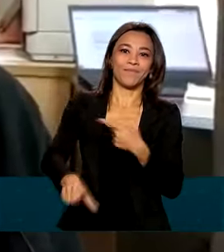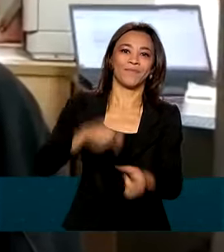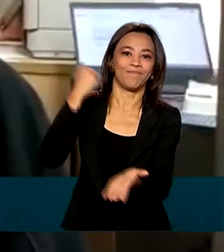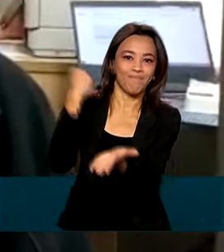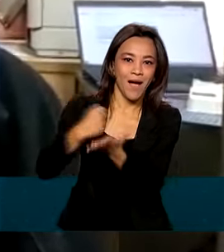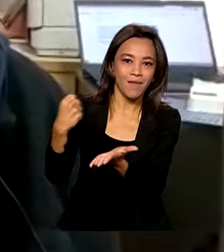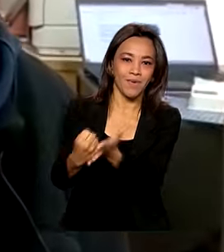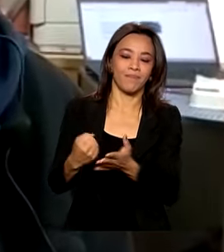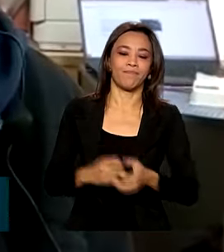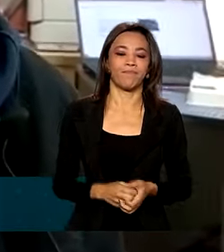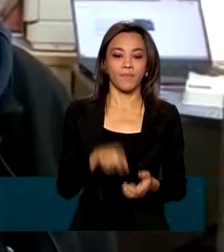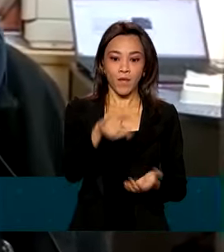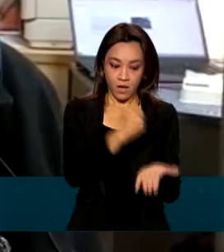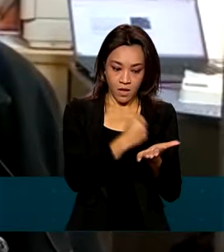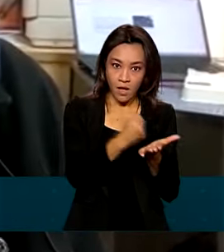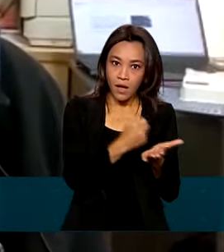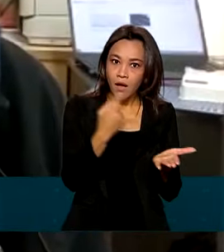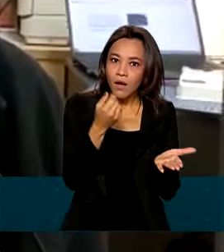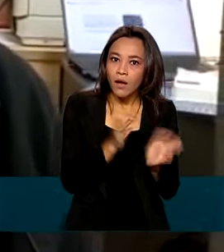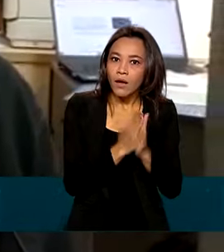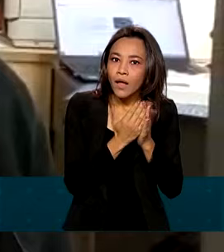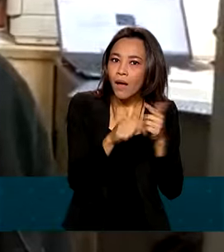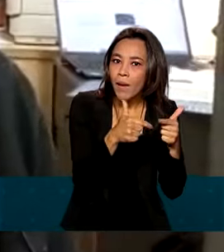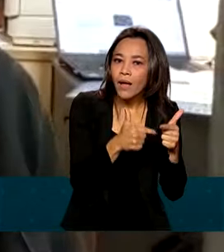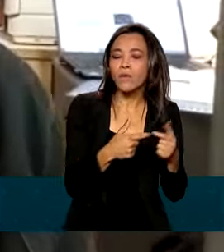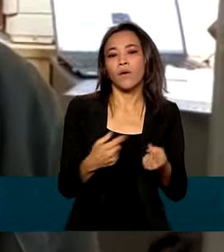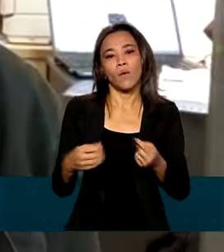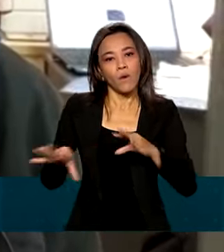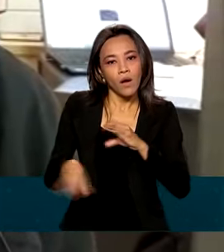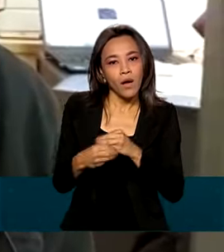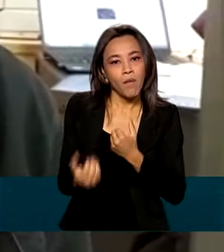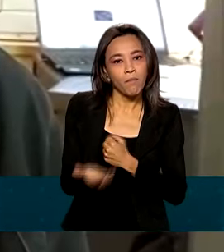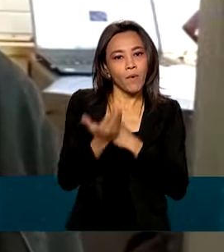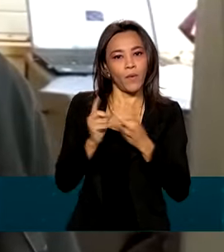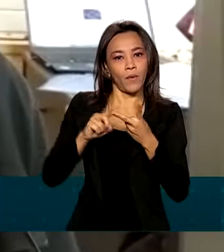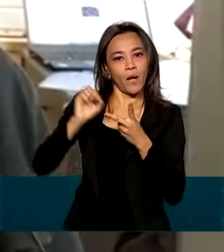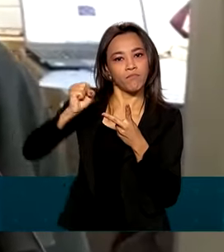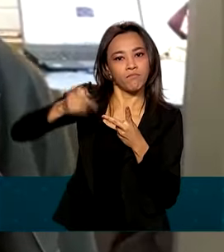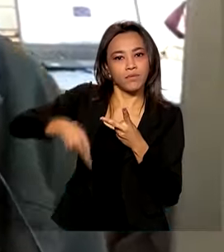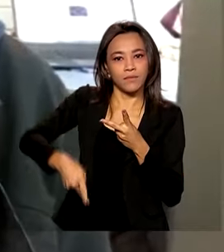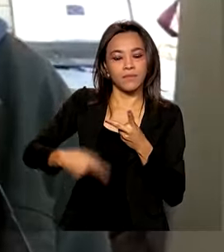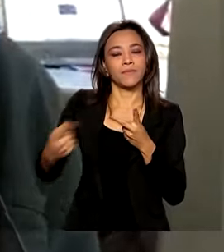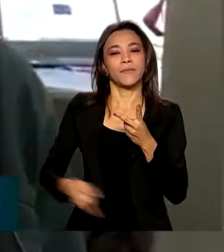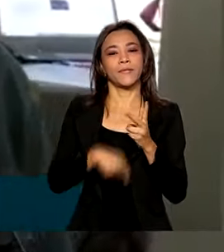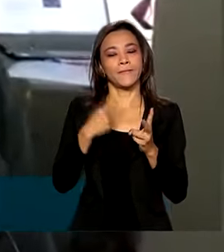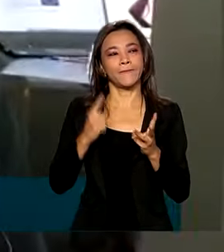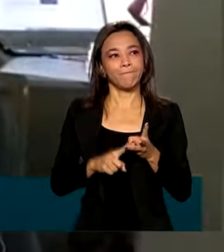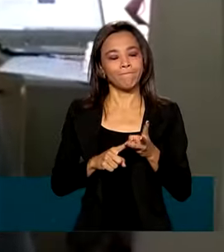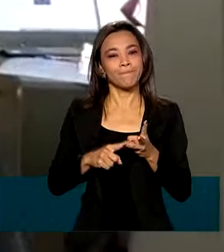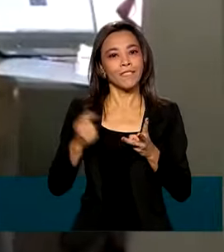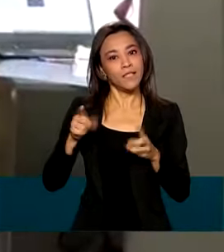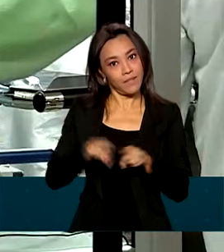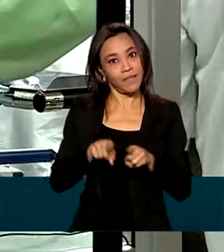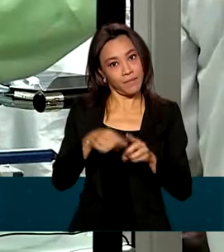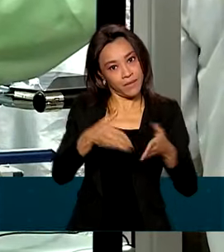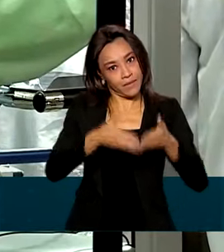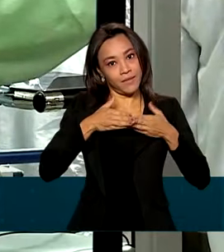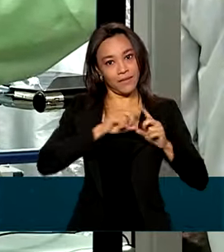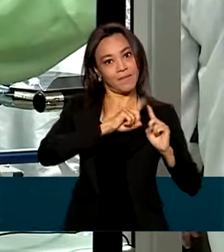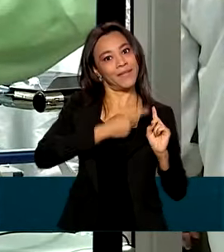benefícios da carteira assinada para mim são auxílio na aposentadoria e licença-maternidade